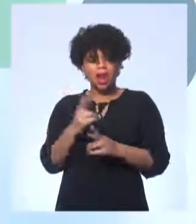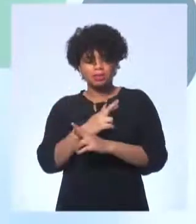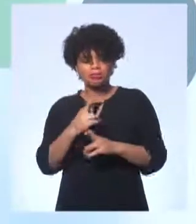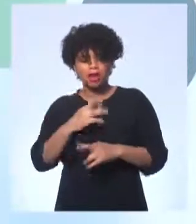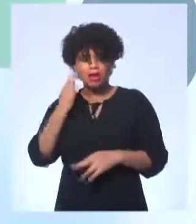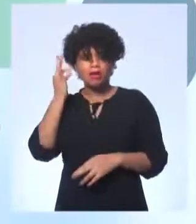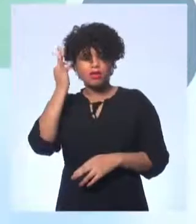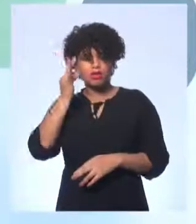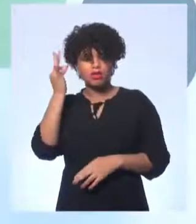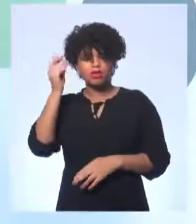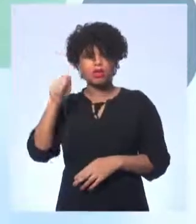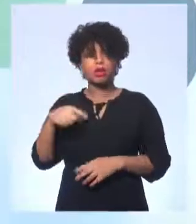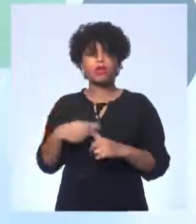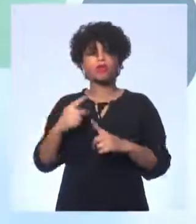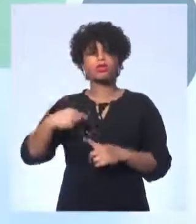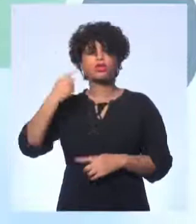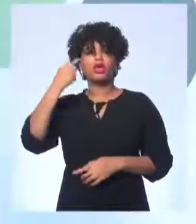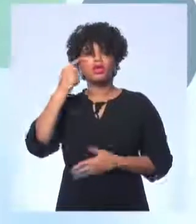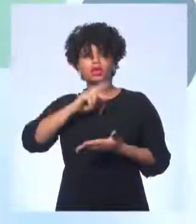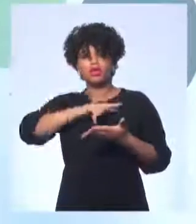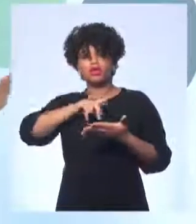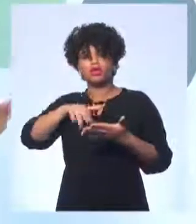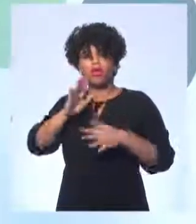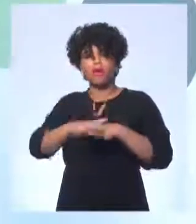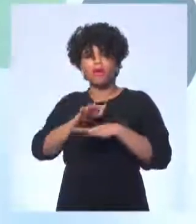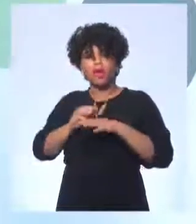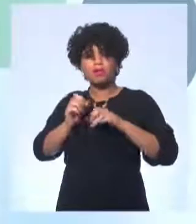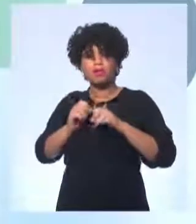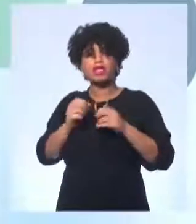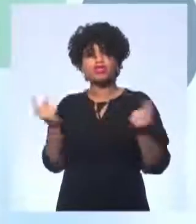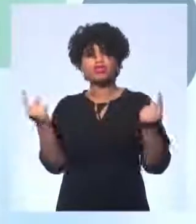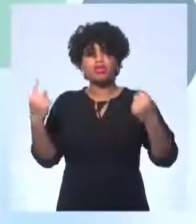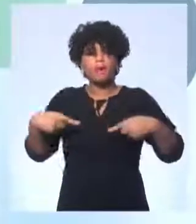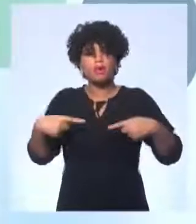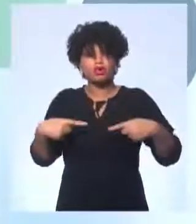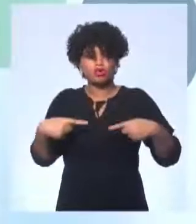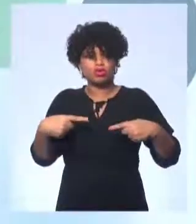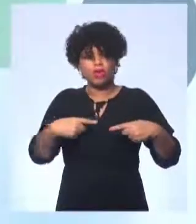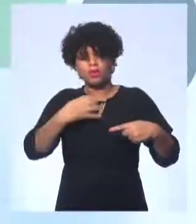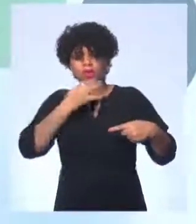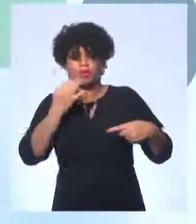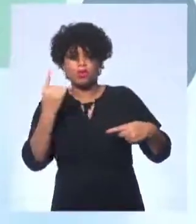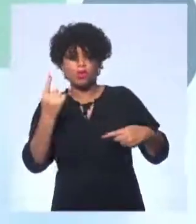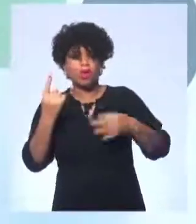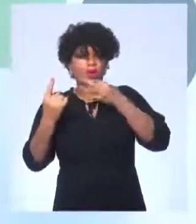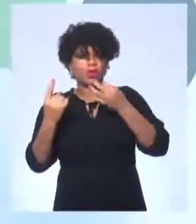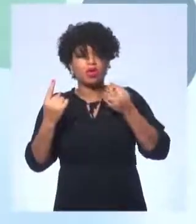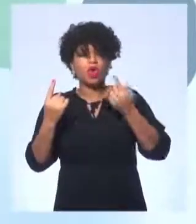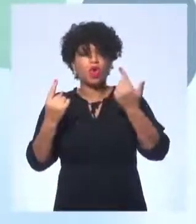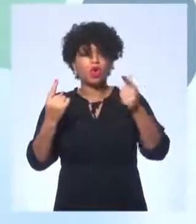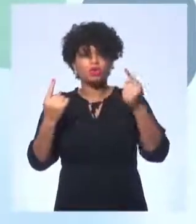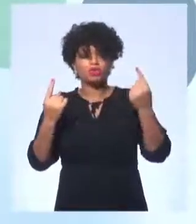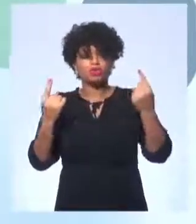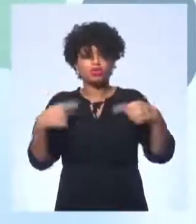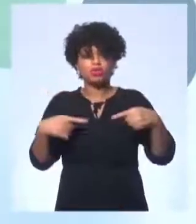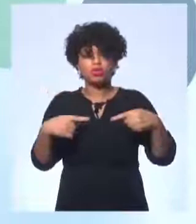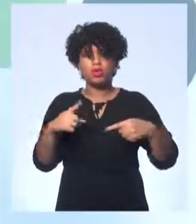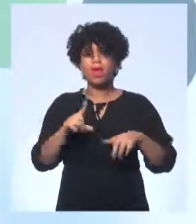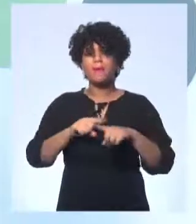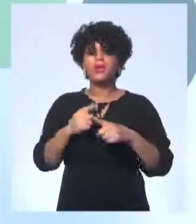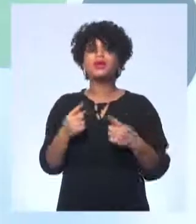também, certo? A gente pensa em princípios antagônicos, muitas vezes, complementares, mas a gente sabe que, por exemplo, na